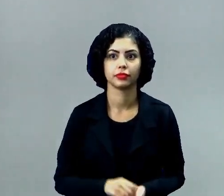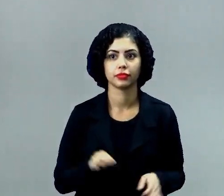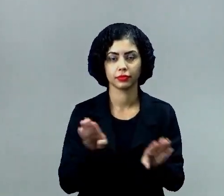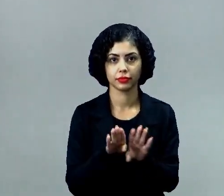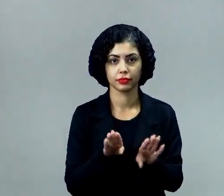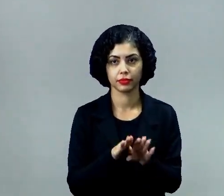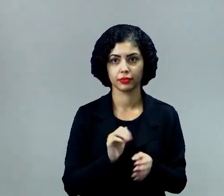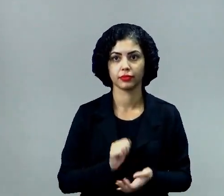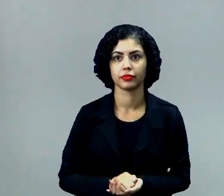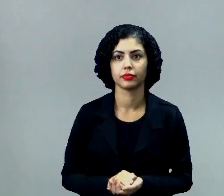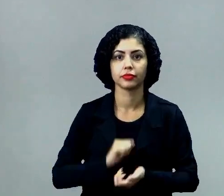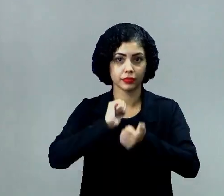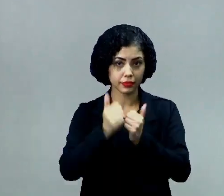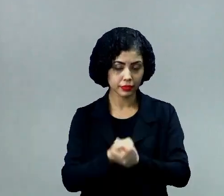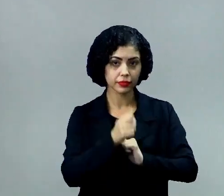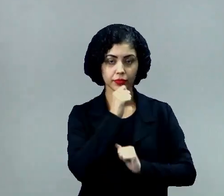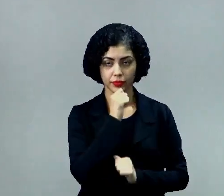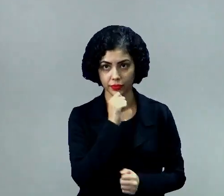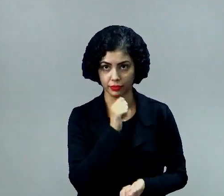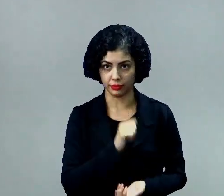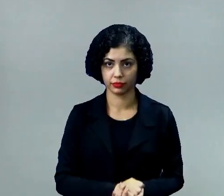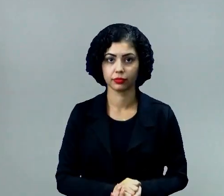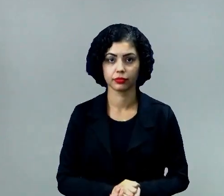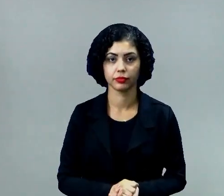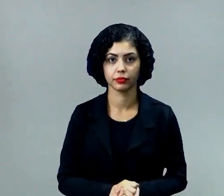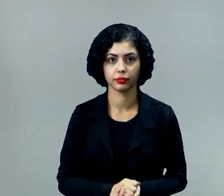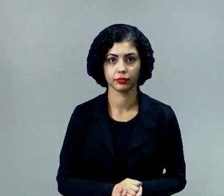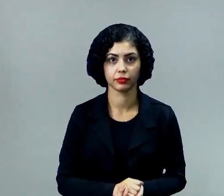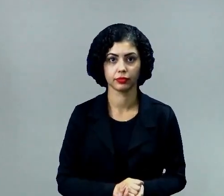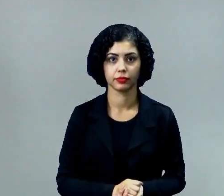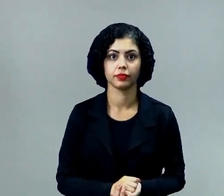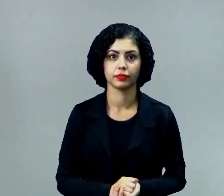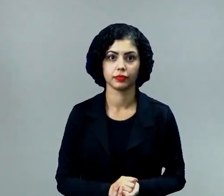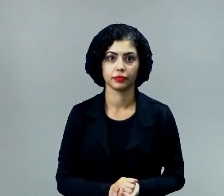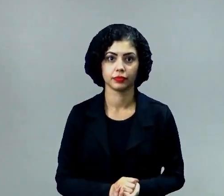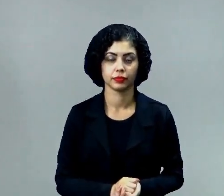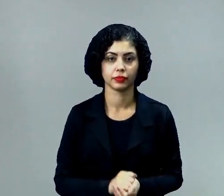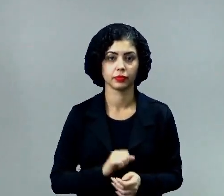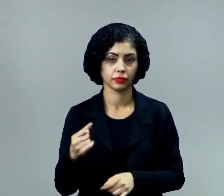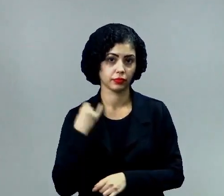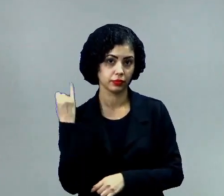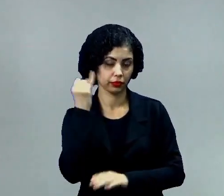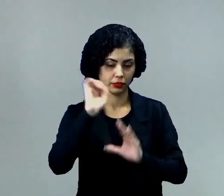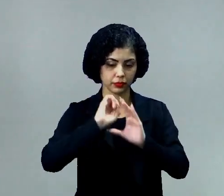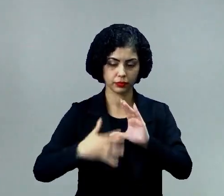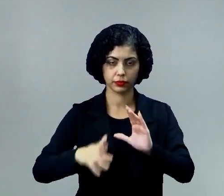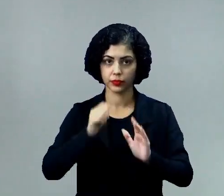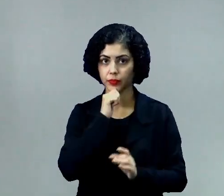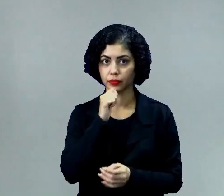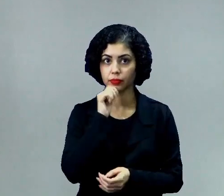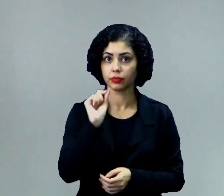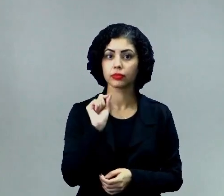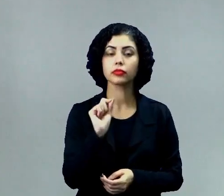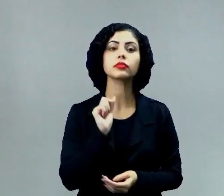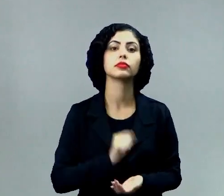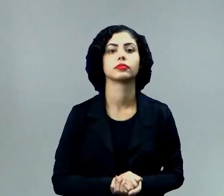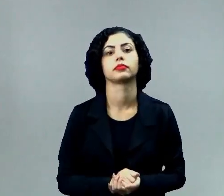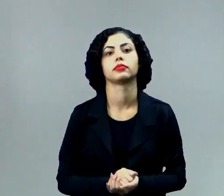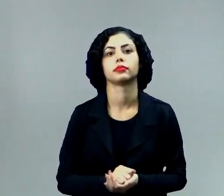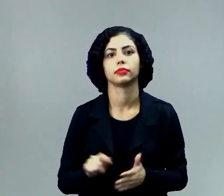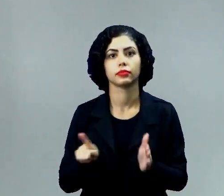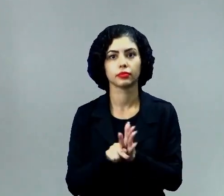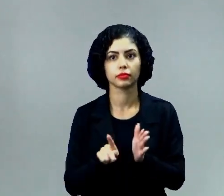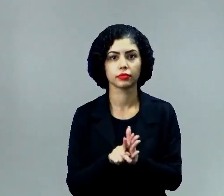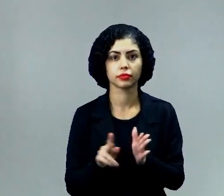alvo, e a gente foi adaptando e ajustando. Uma das principais características da bets é justamente a